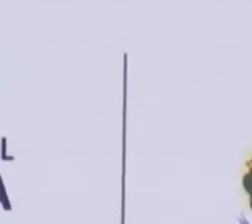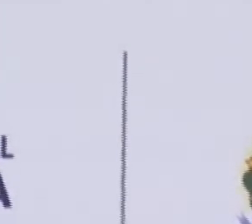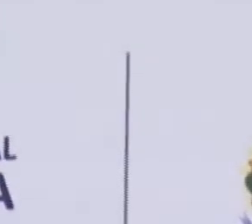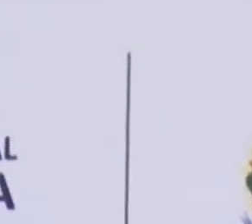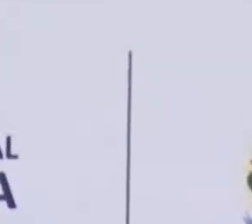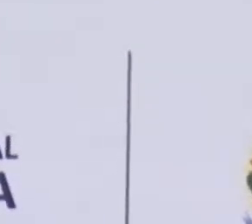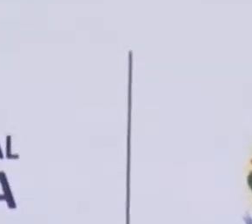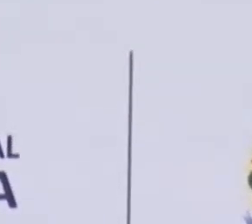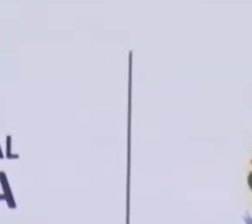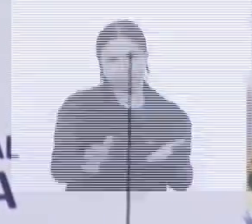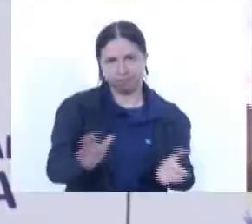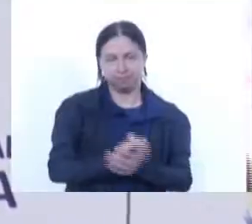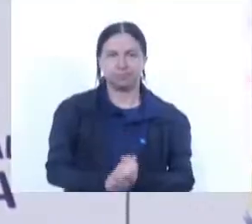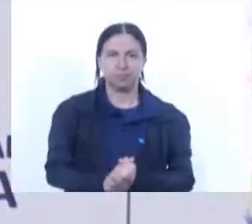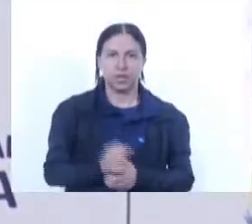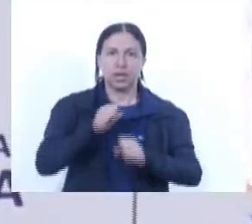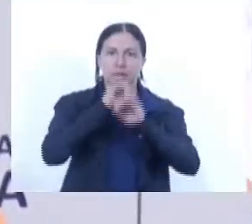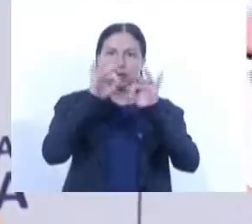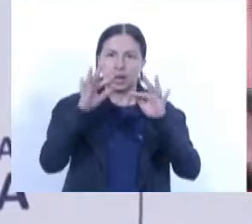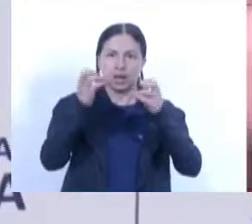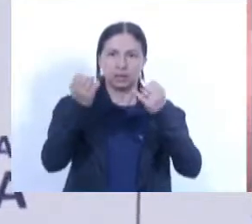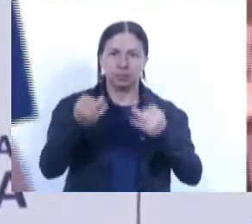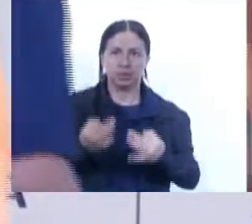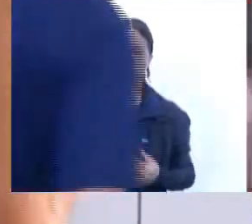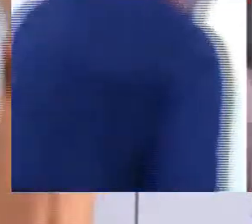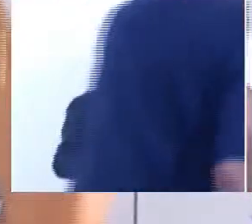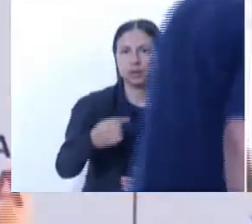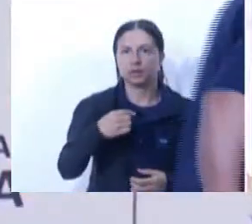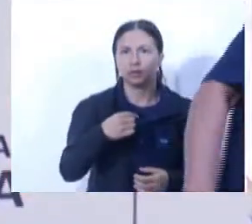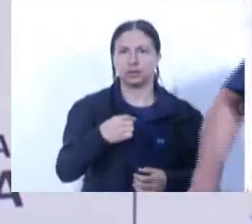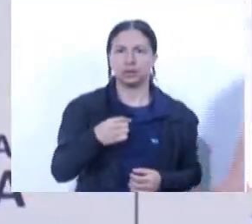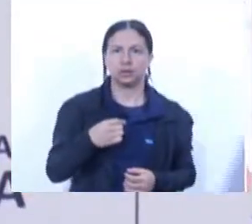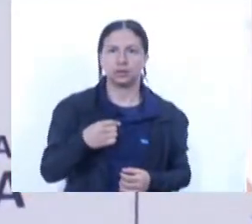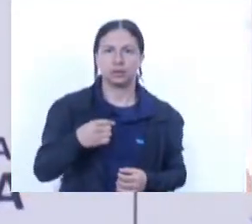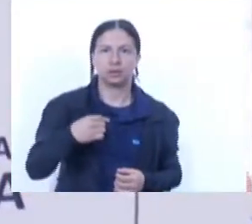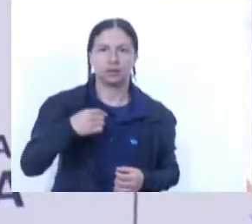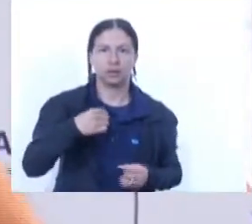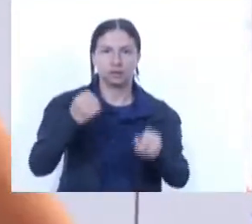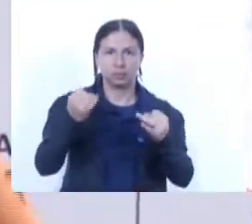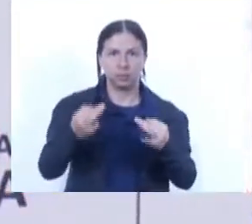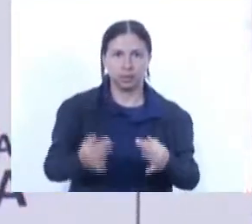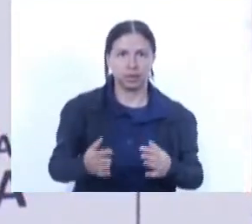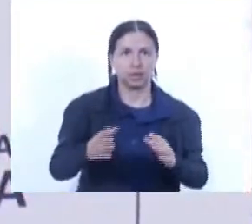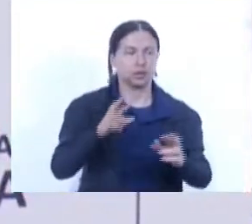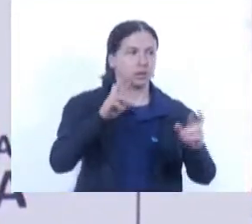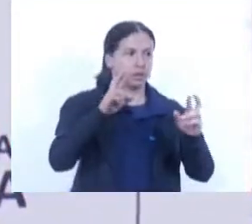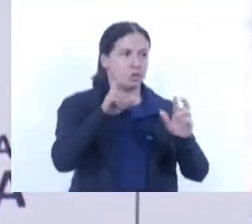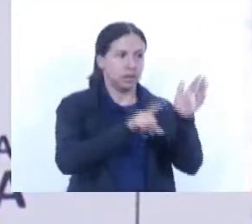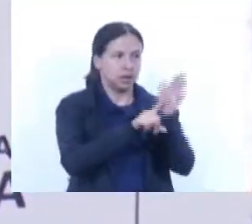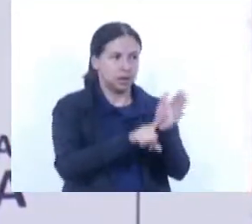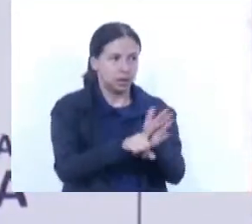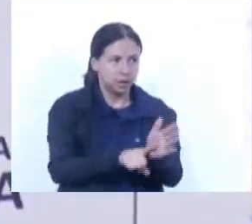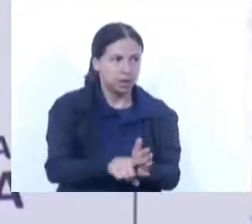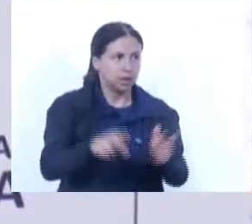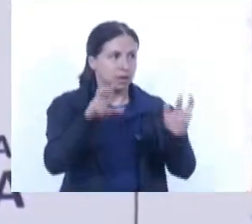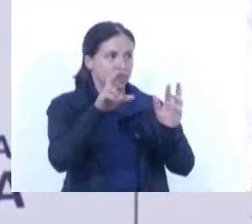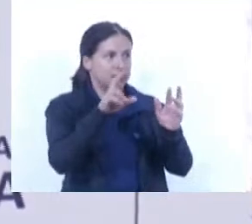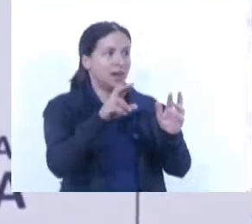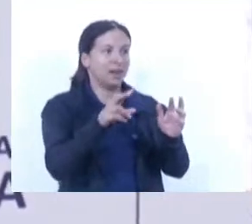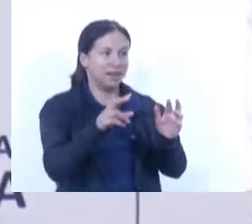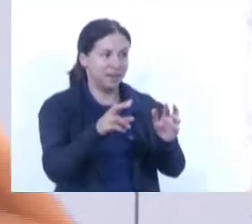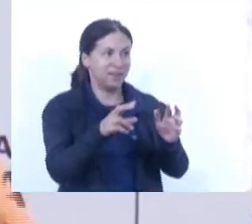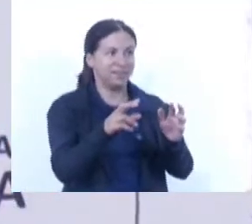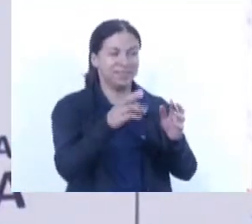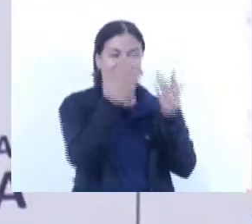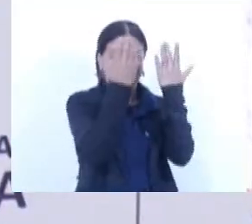e transparente peço que as pessoas enviem propostas a gente vai filtrar analisar todas as propostas escolher as mais interessantes naquilo